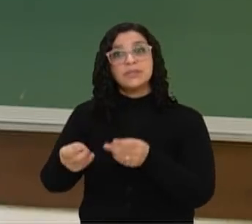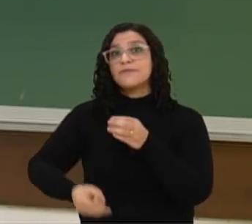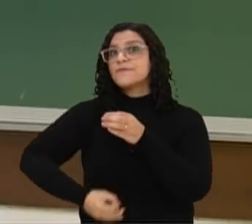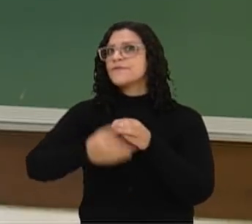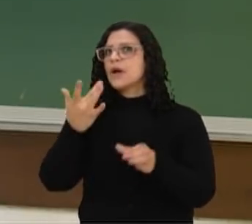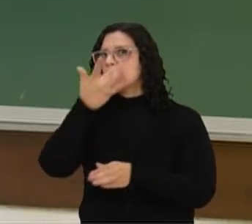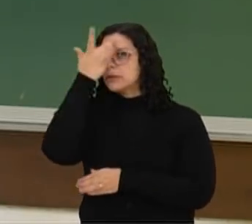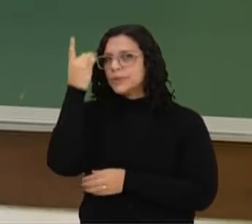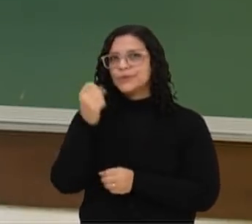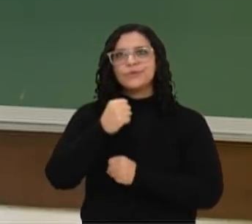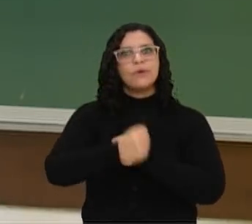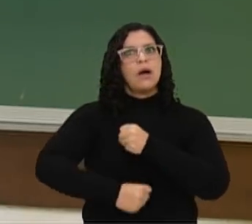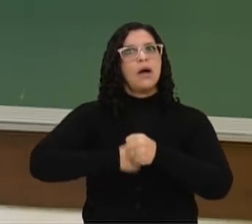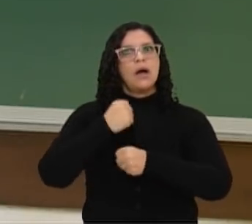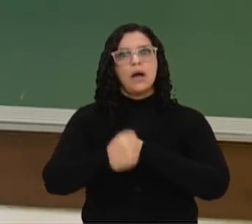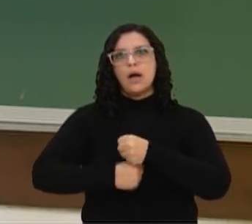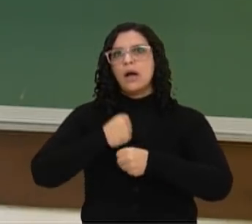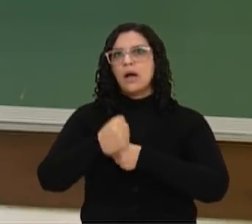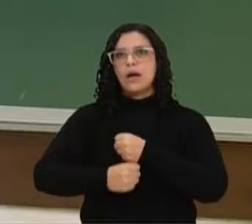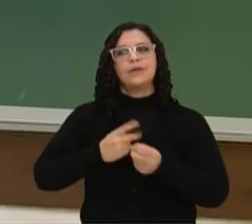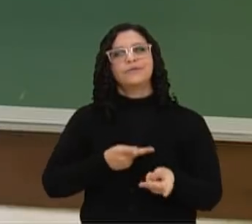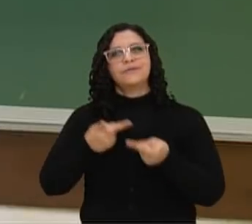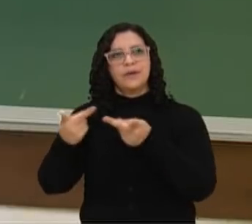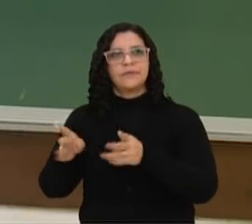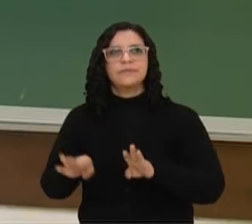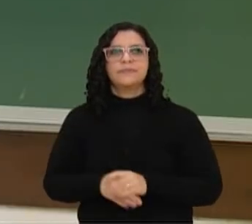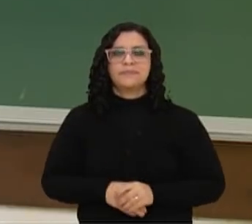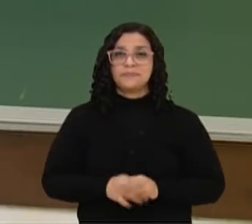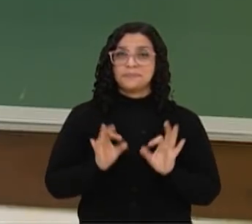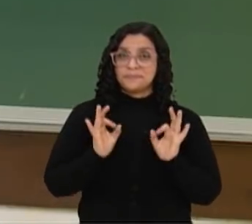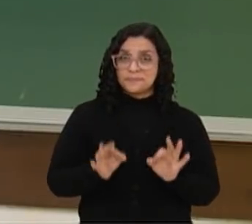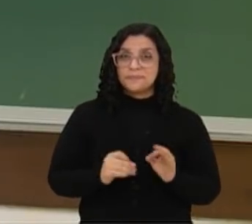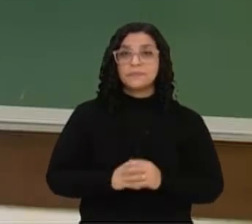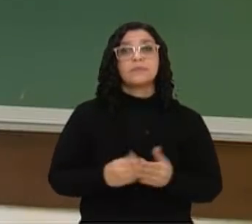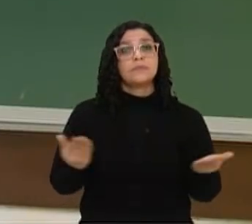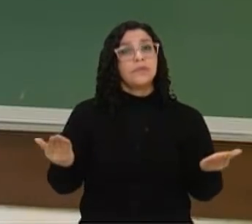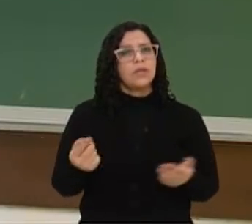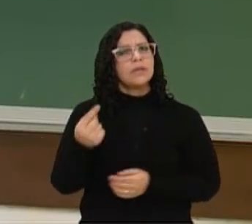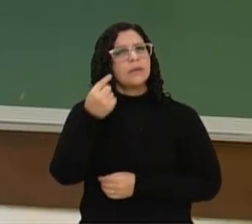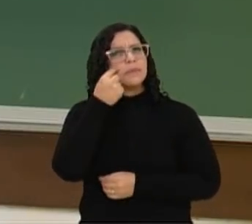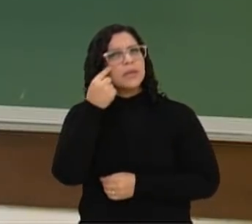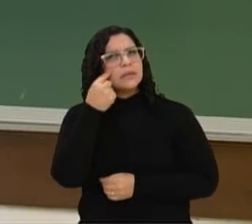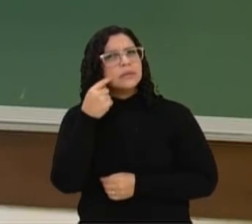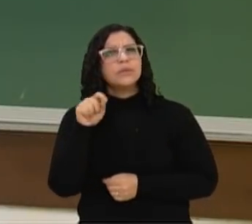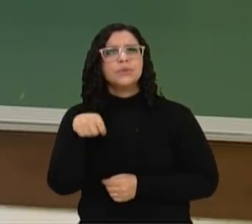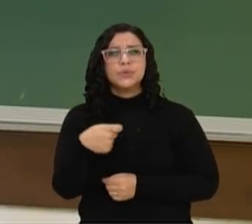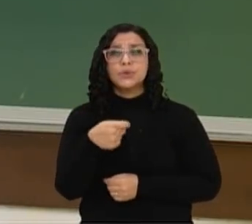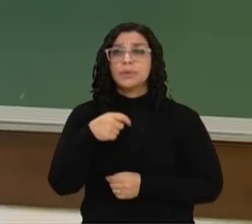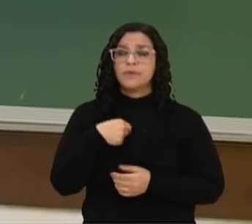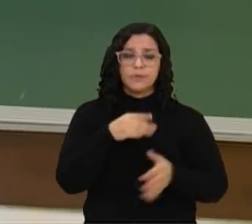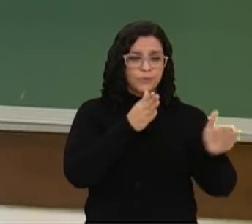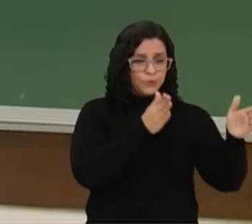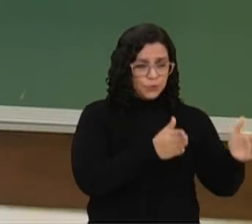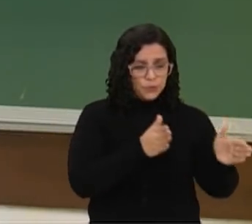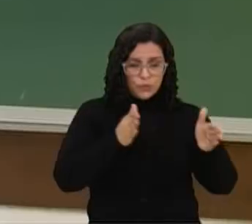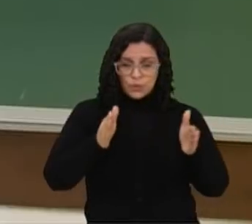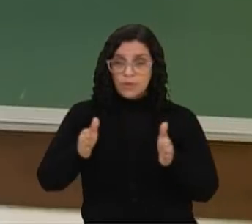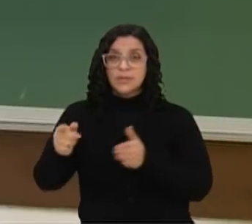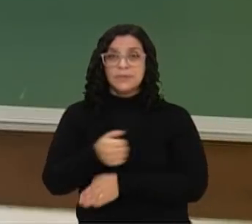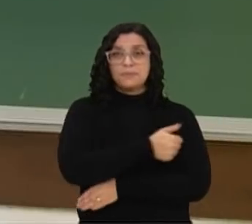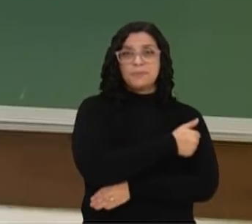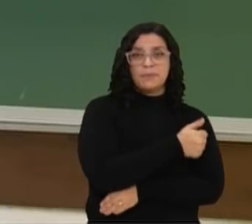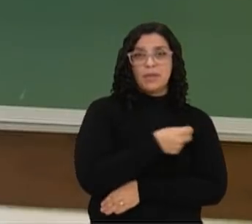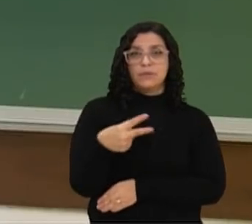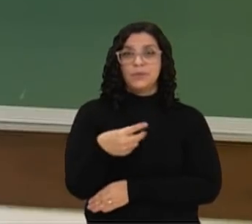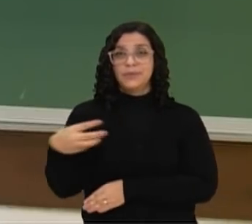inúmeras pessoas ao longo do ano nas Cataratas do Iguaçu, certo? E aí, pensando nessa ideia, então vimos os setores, circulação e